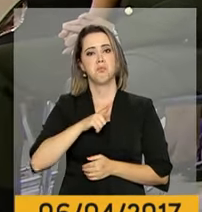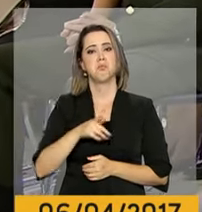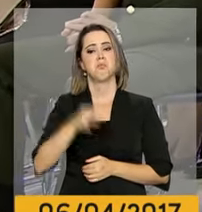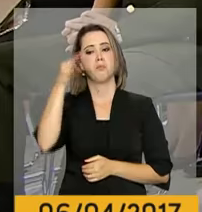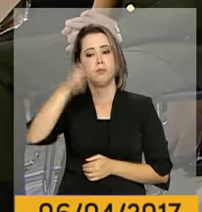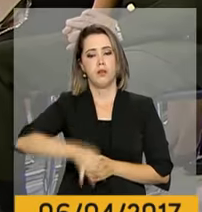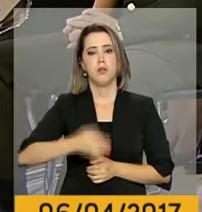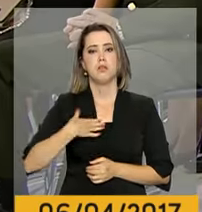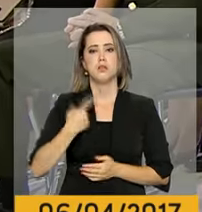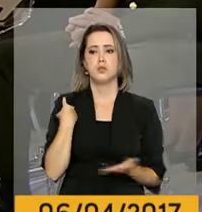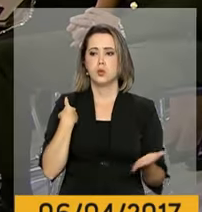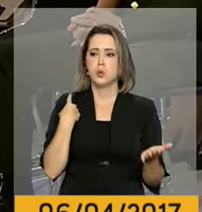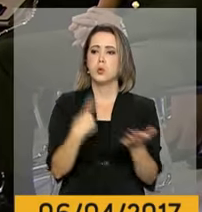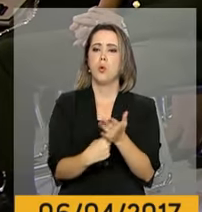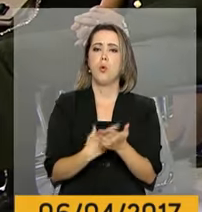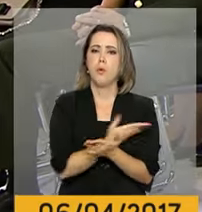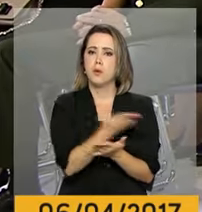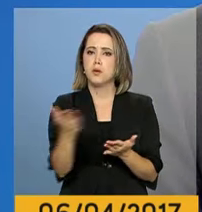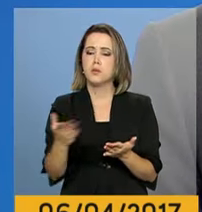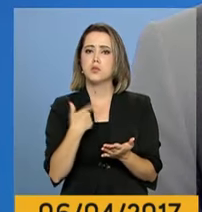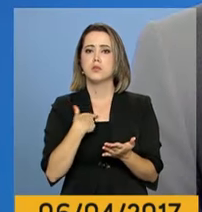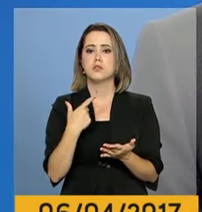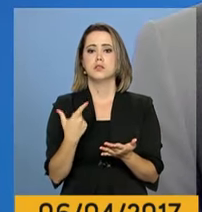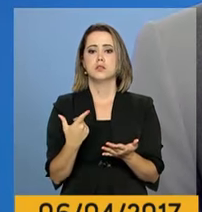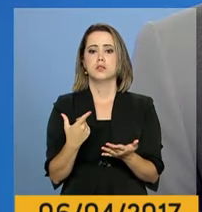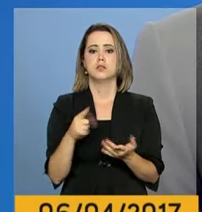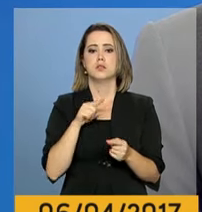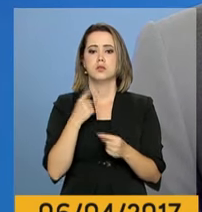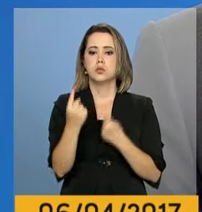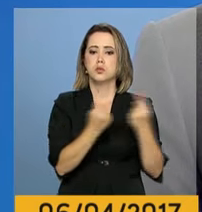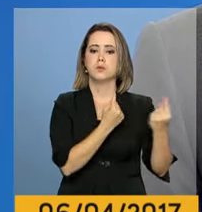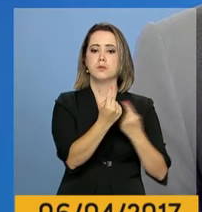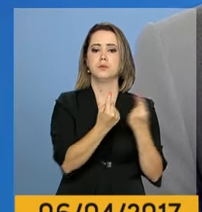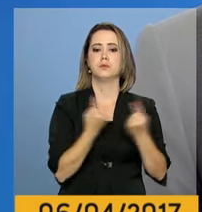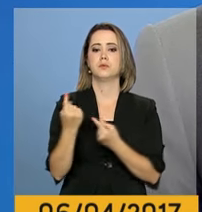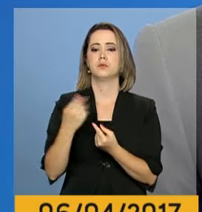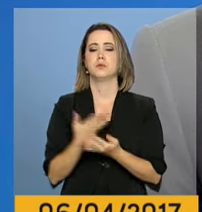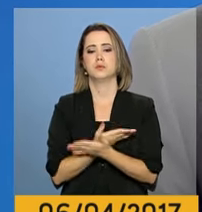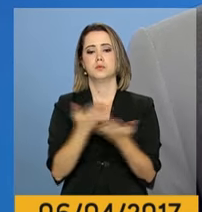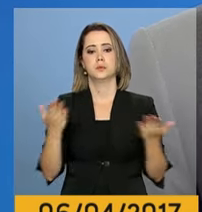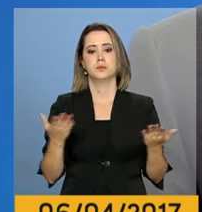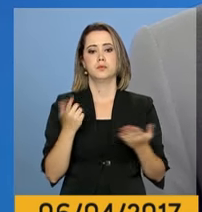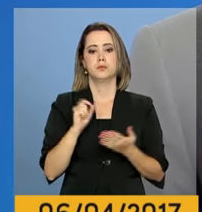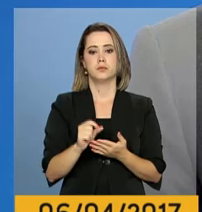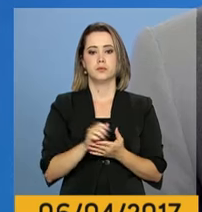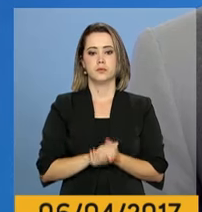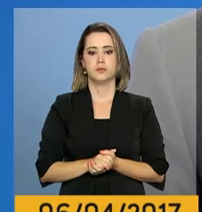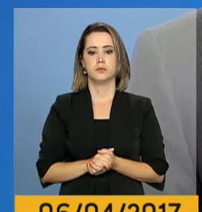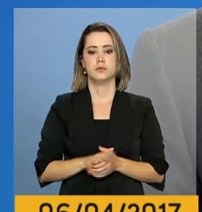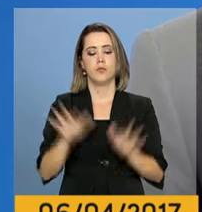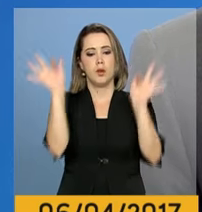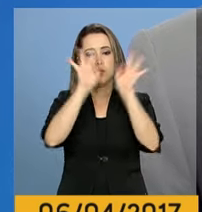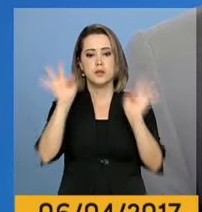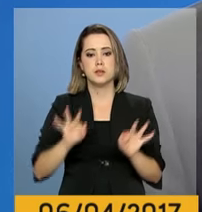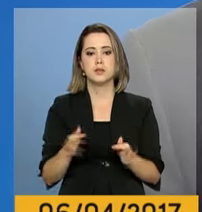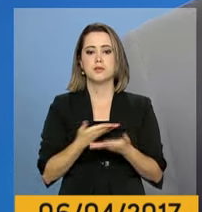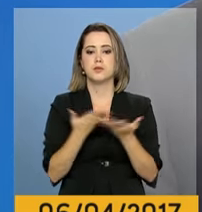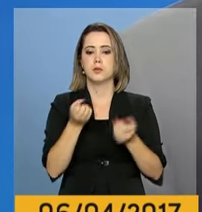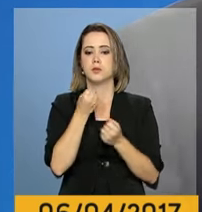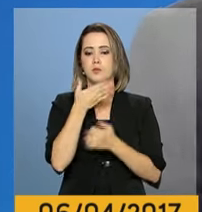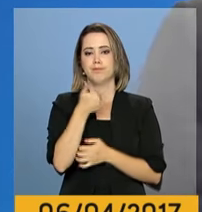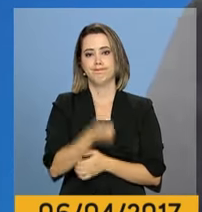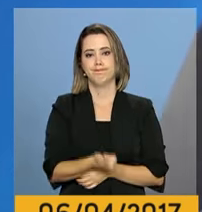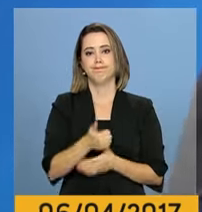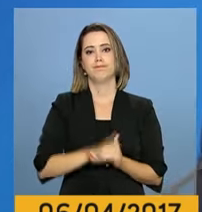contar com a continuada abnegação de cada um dos senhores. Sejam felizes e muito